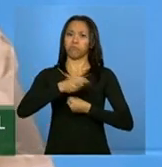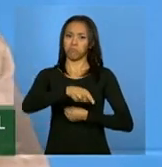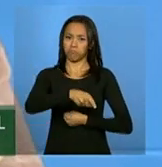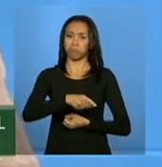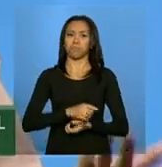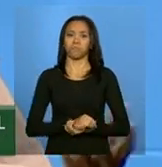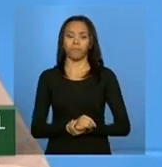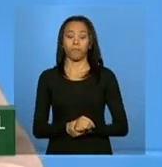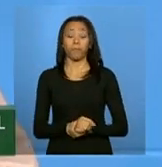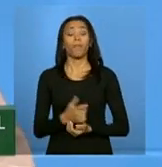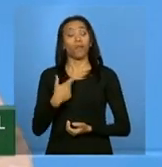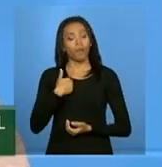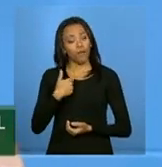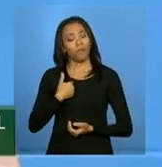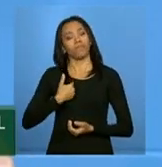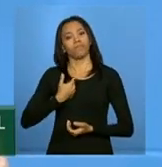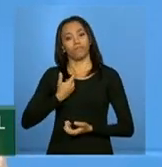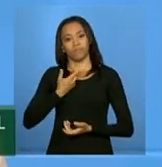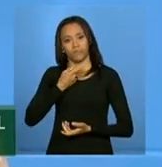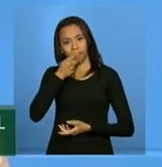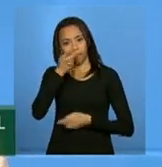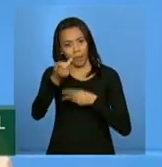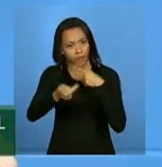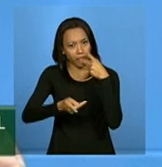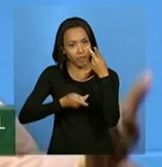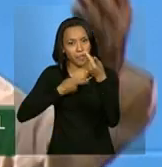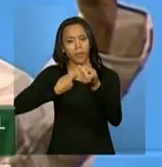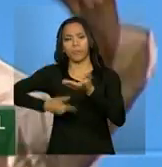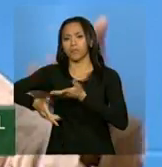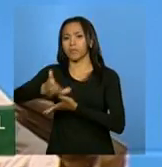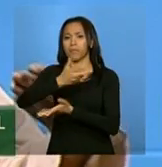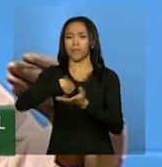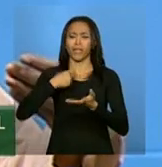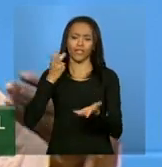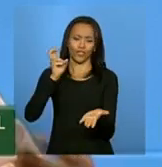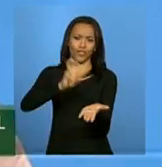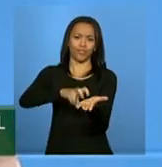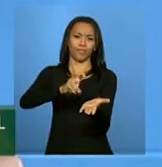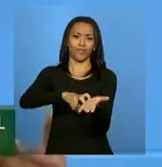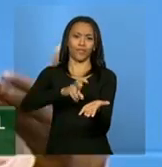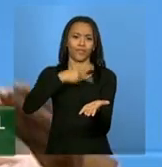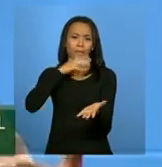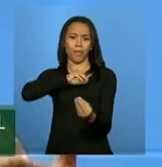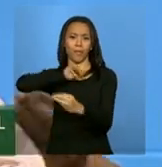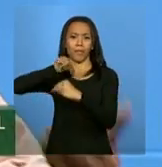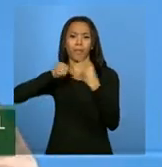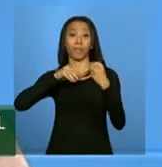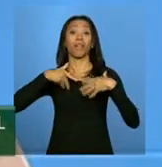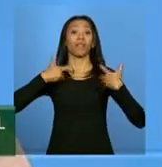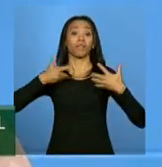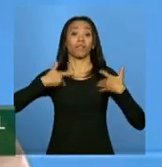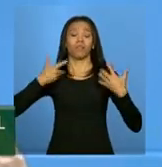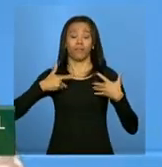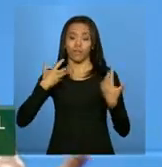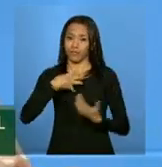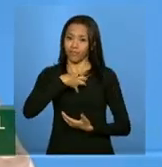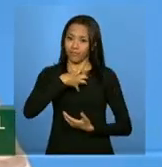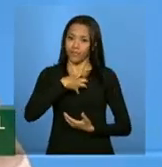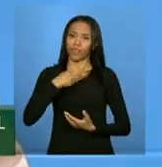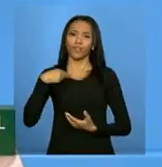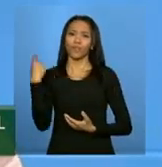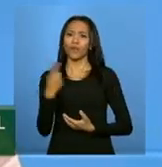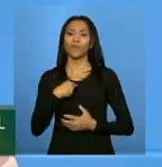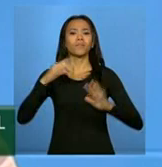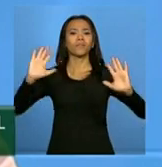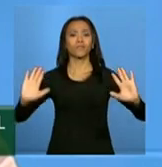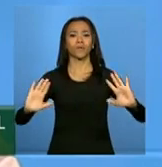Eu compartilho, venho compartilhando desde hoje de manhã dessa alegria de que estamos aí